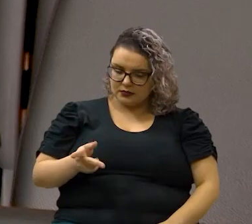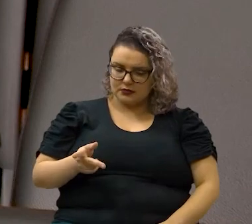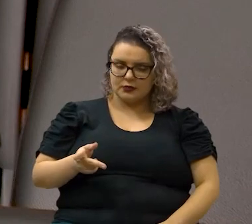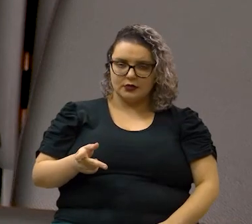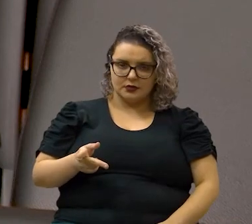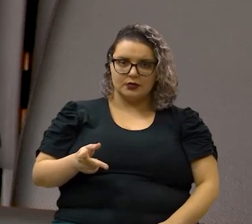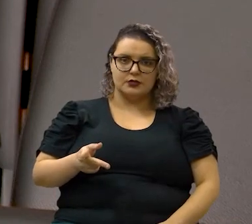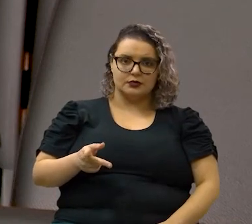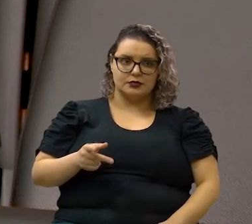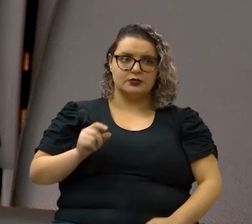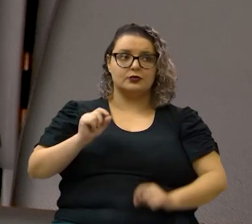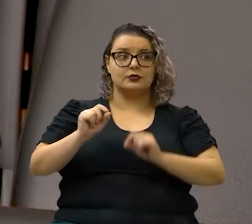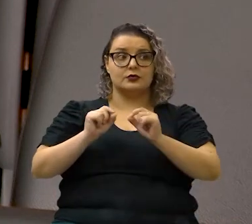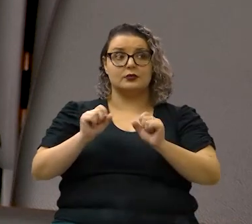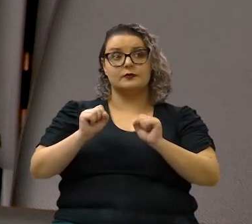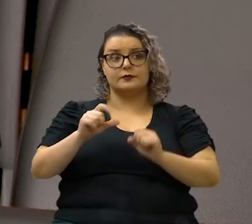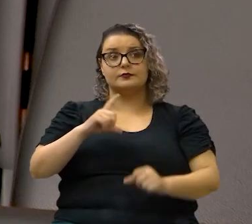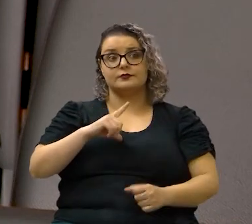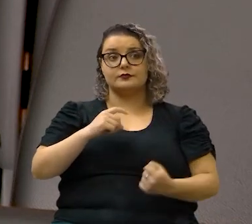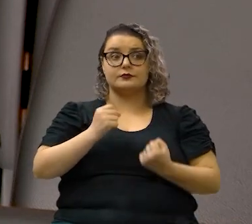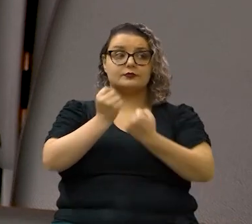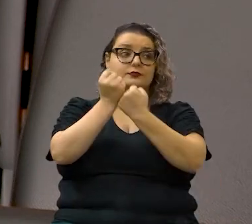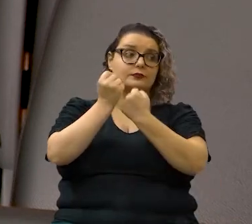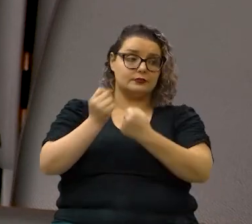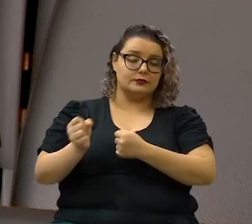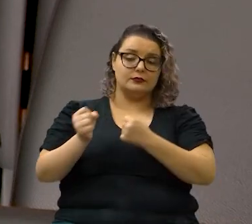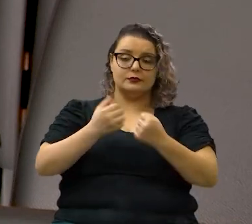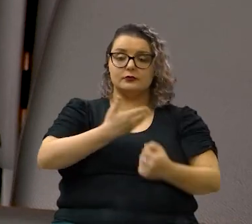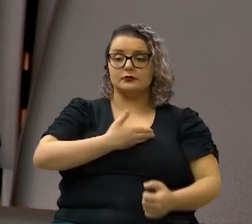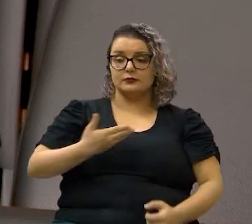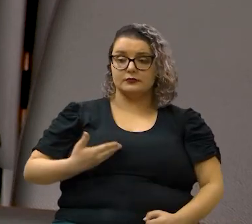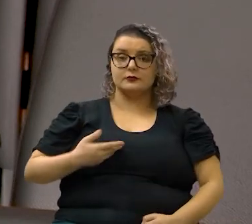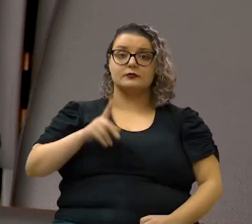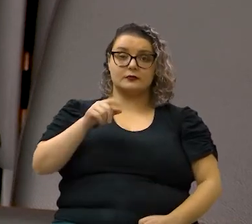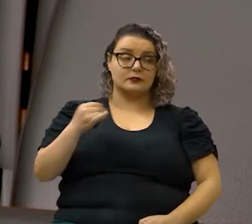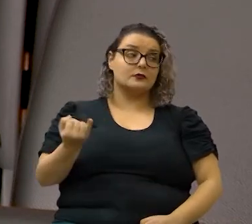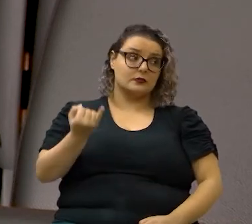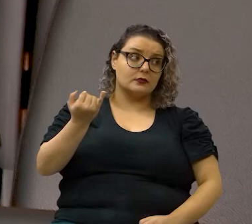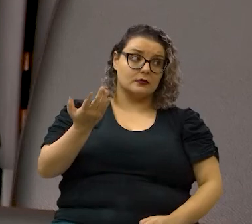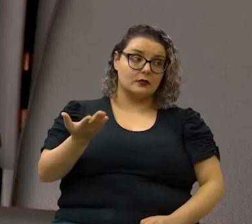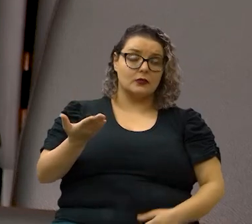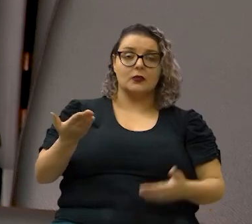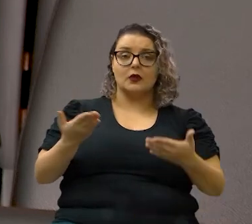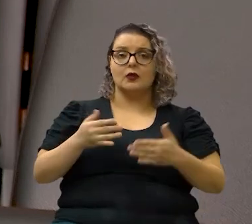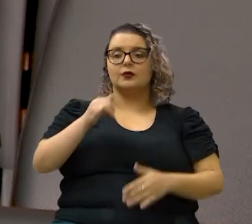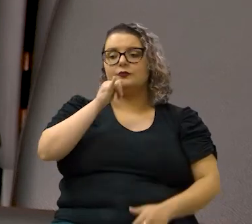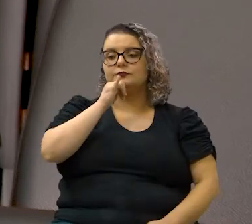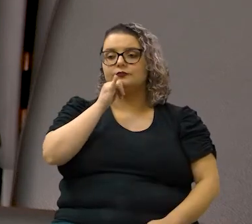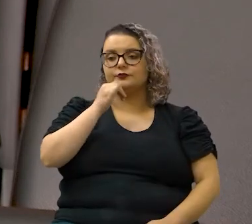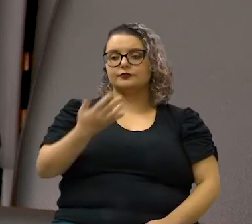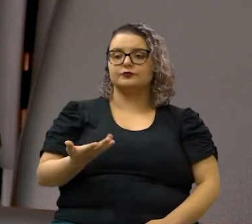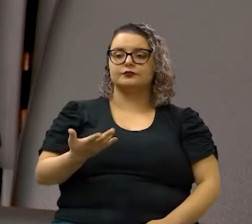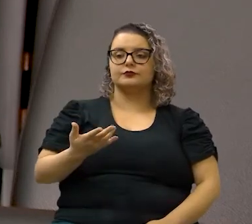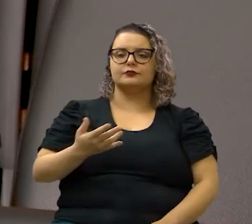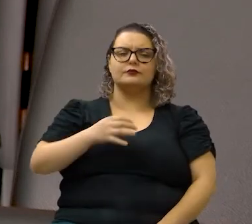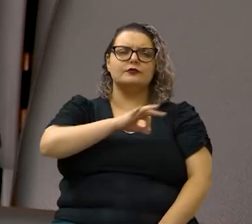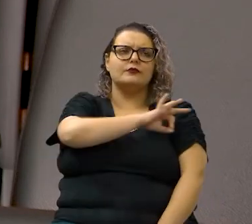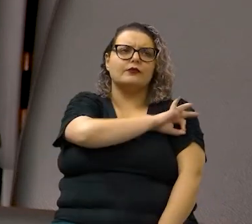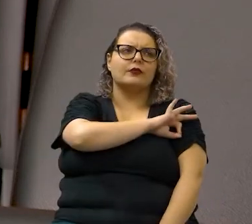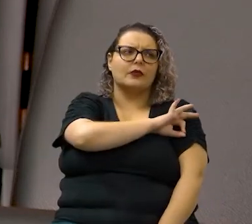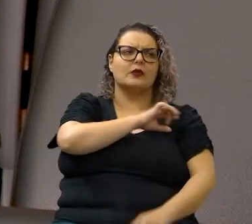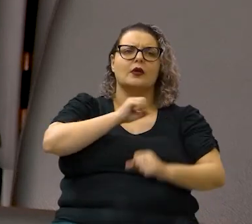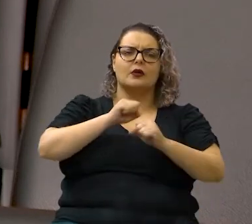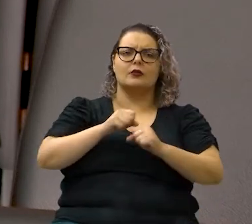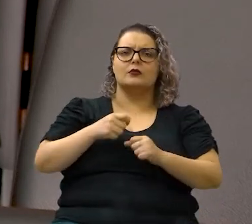né, o que poderá haver é inclusive um apoio do poder público. Aliás, esse ponto é importante. Hoje, por exemplo, a